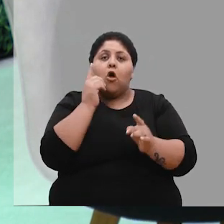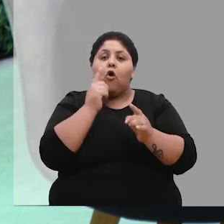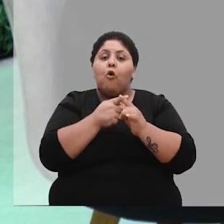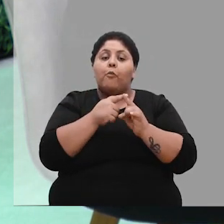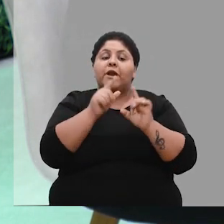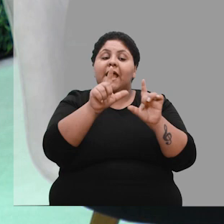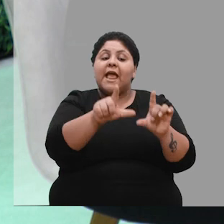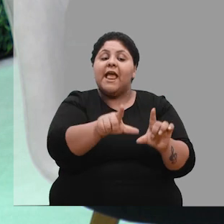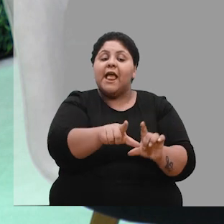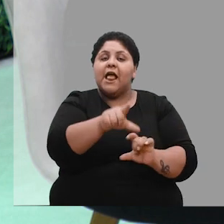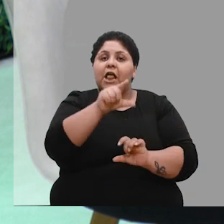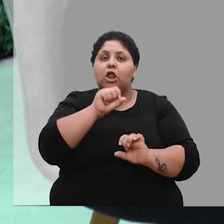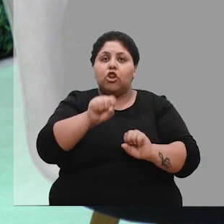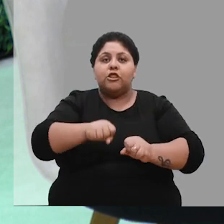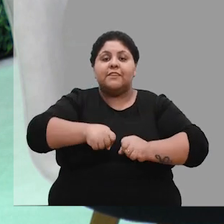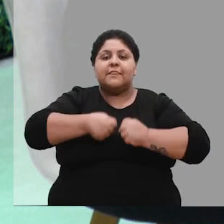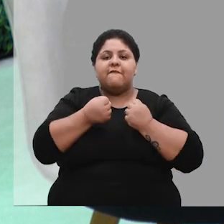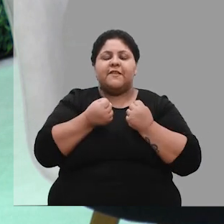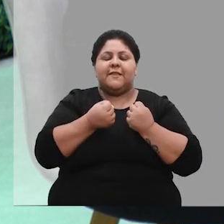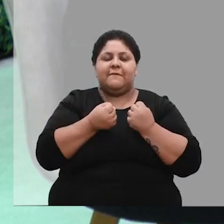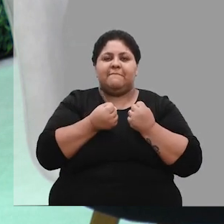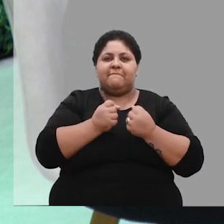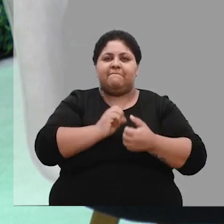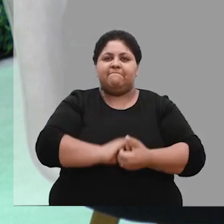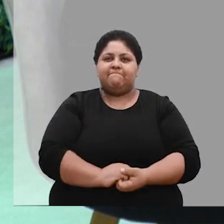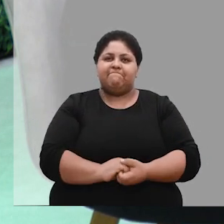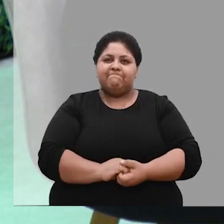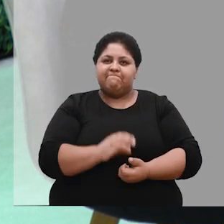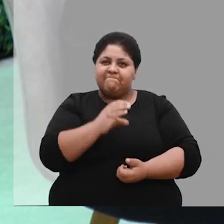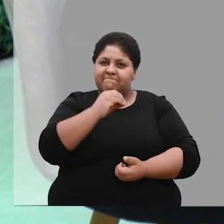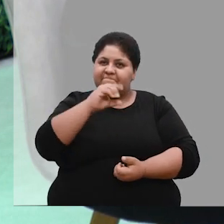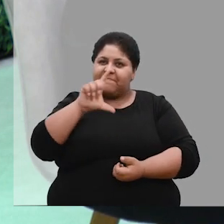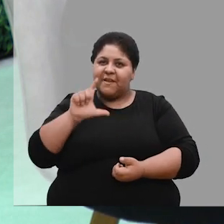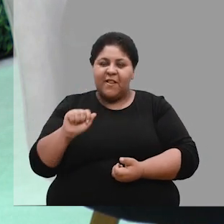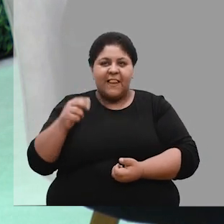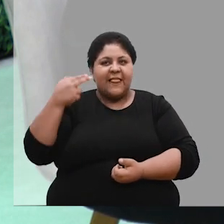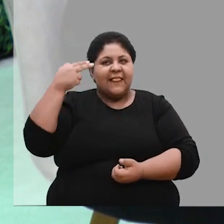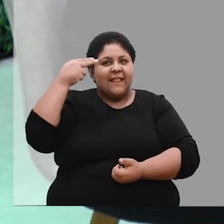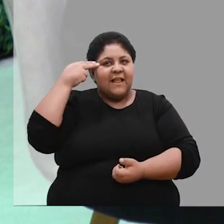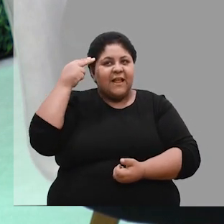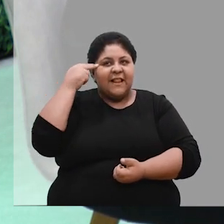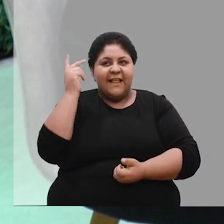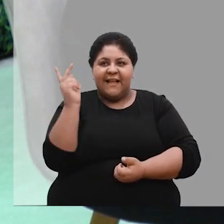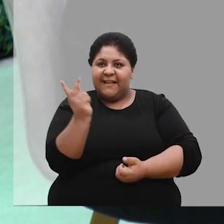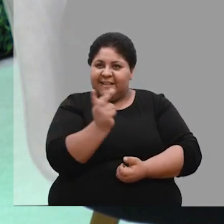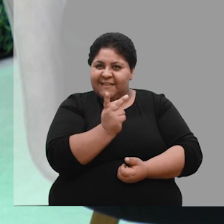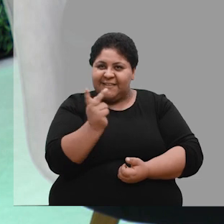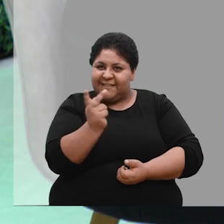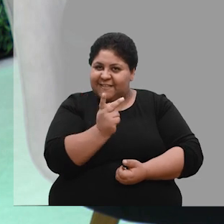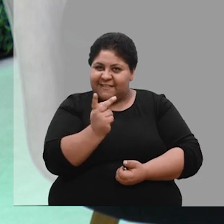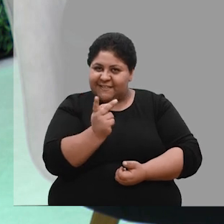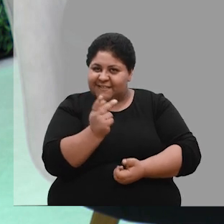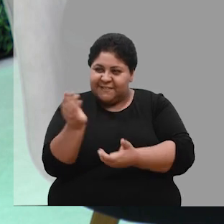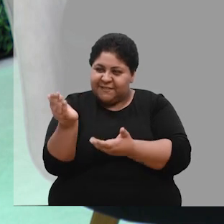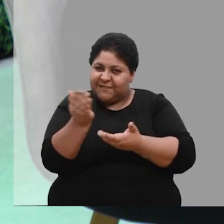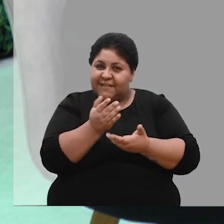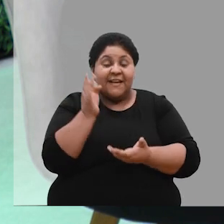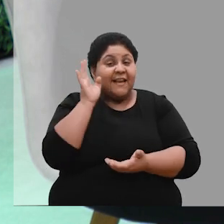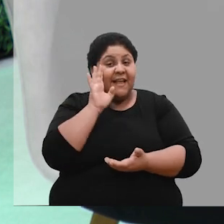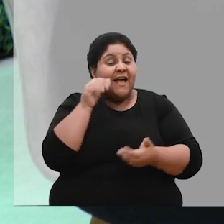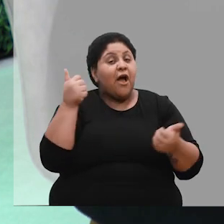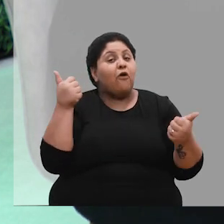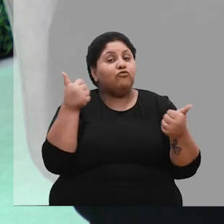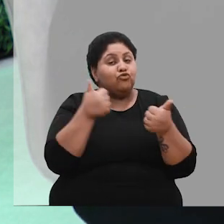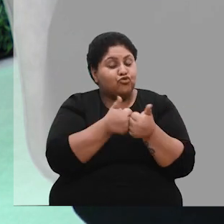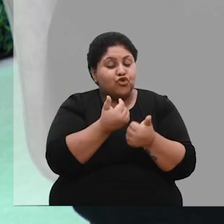Marisol, por que você decidiu defender essa causa? Olá, Rafaela, Morgana, Luana, que